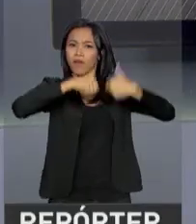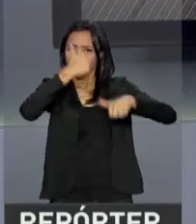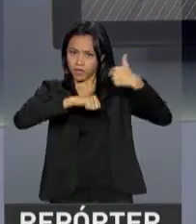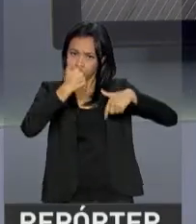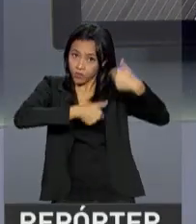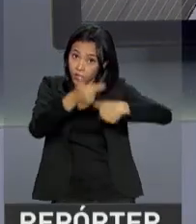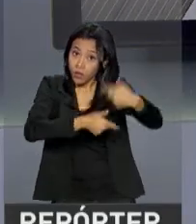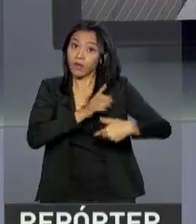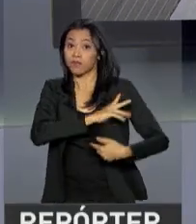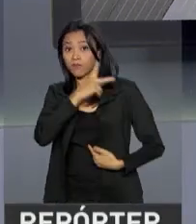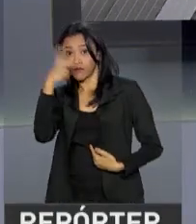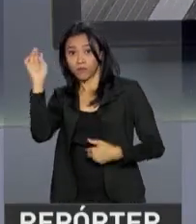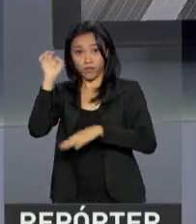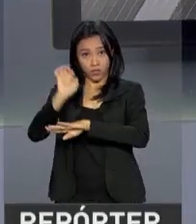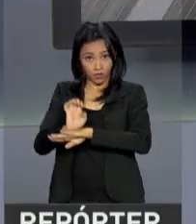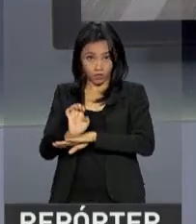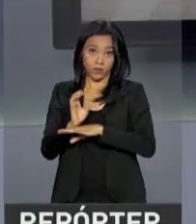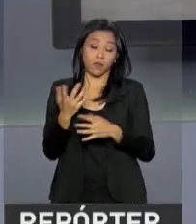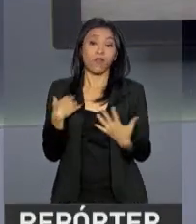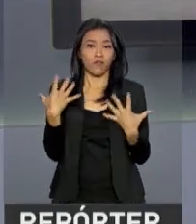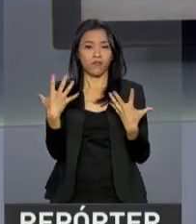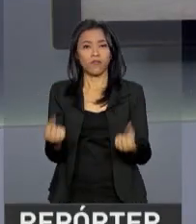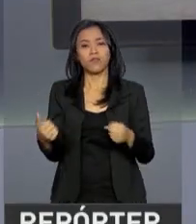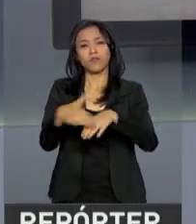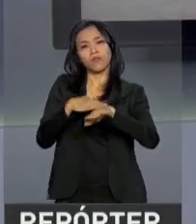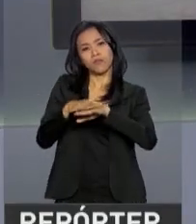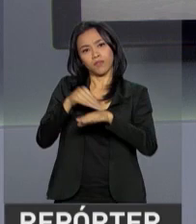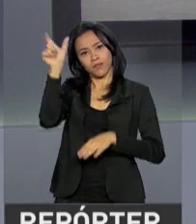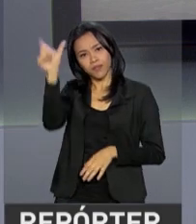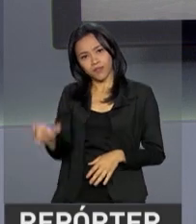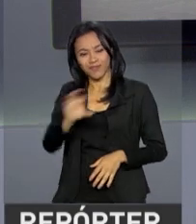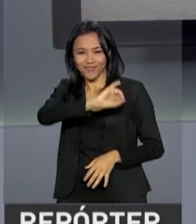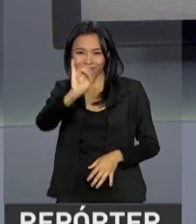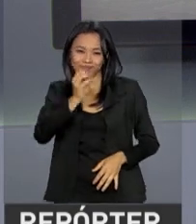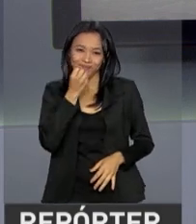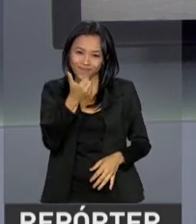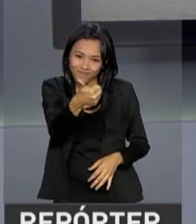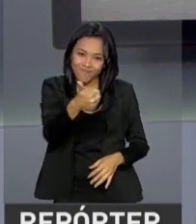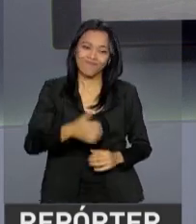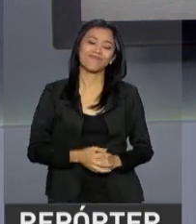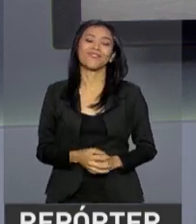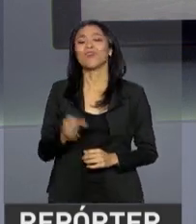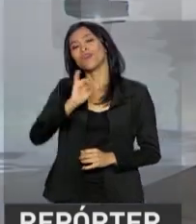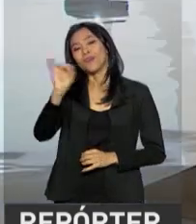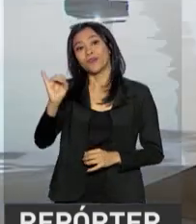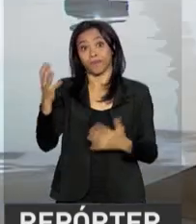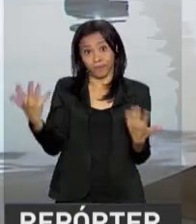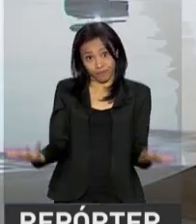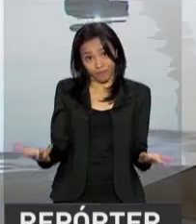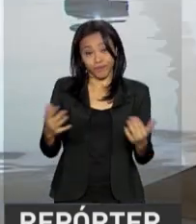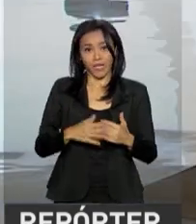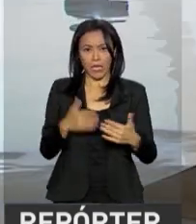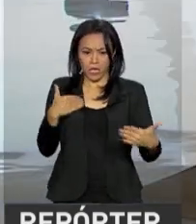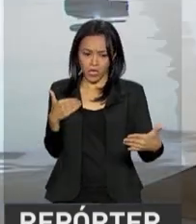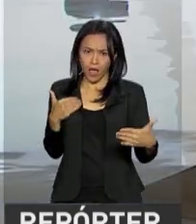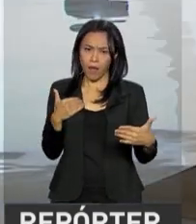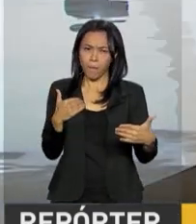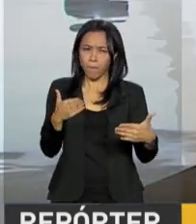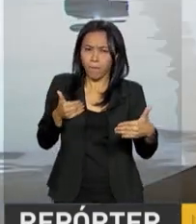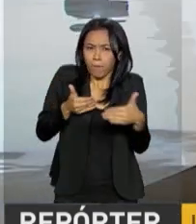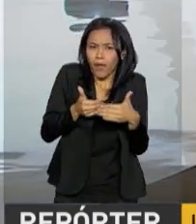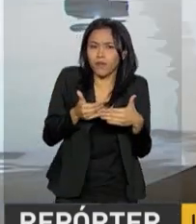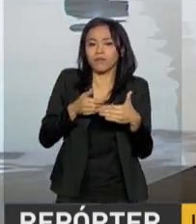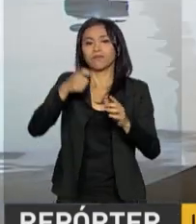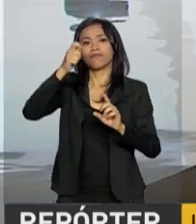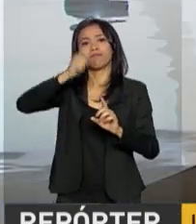vamos então ao palácio do planalto conversar ao vivo com a repórter luana carvalho ana paula renata bom perto de completar quatro meses da